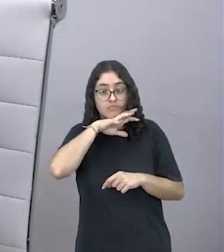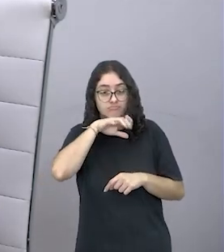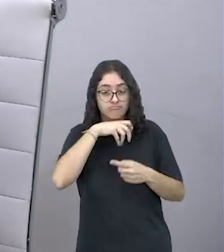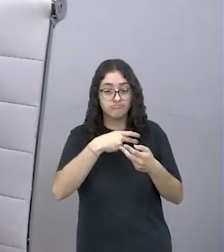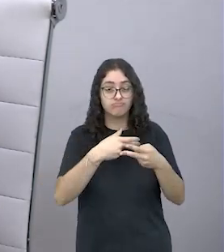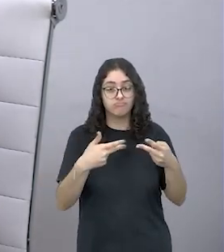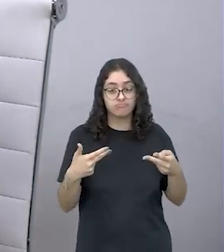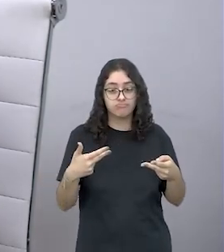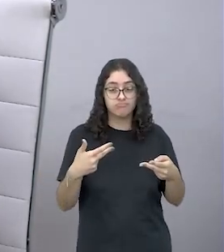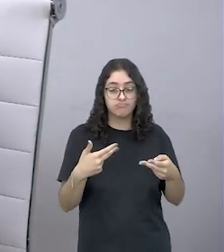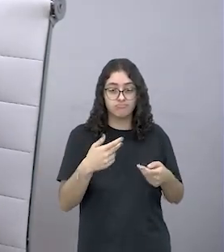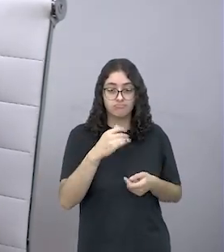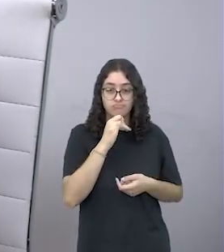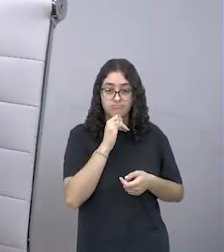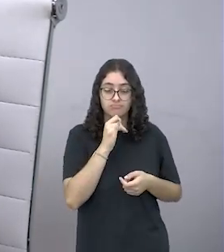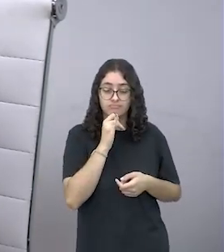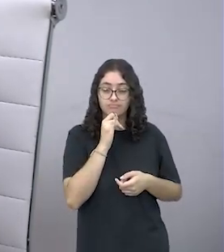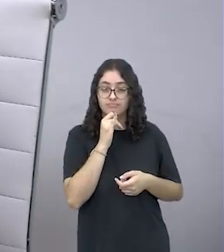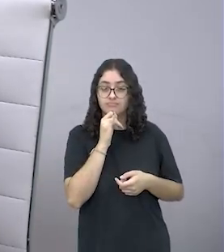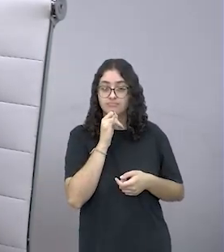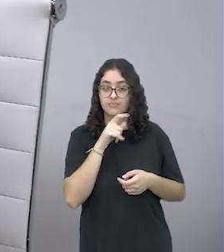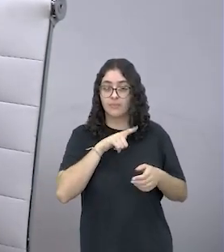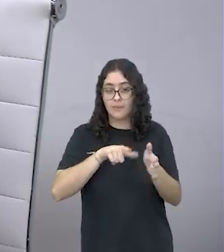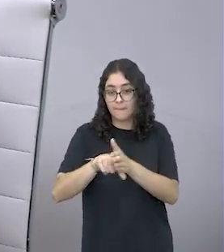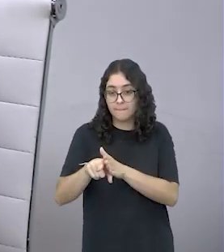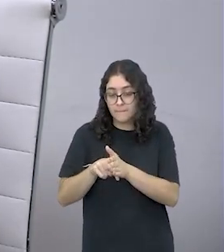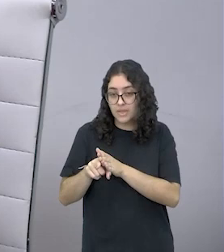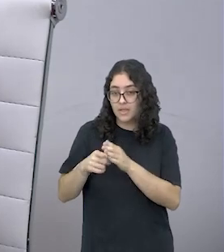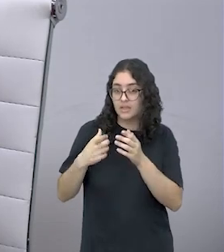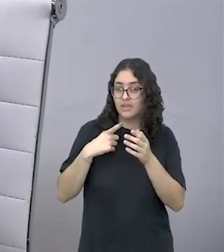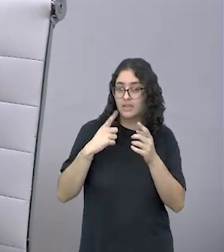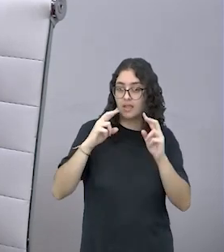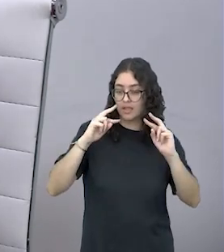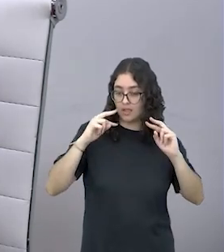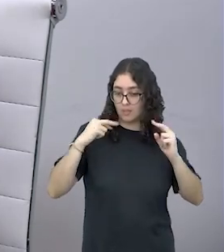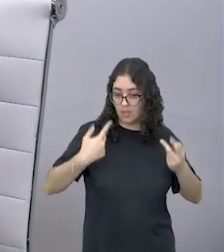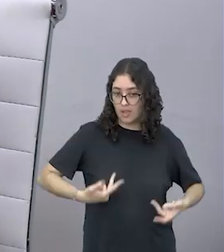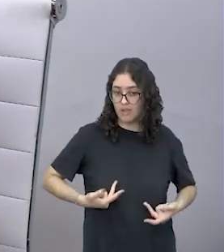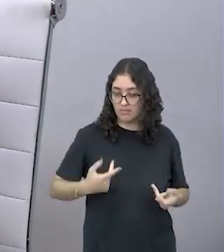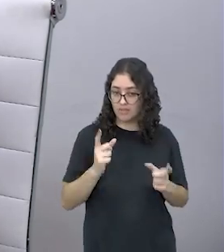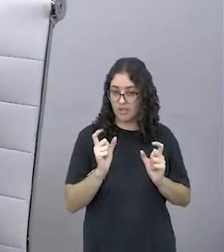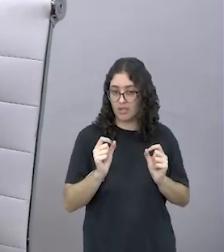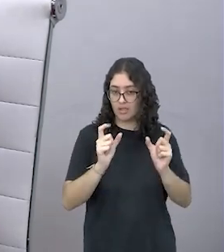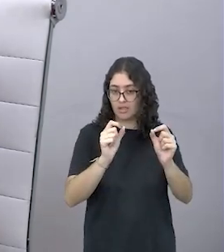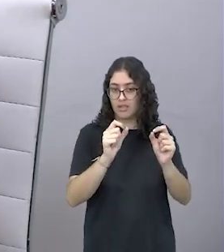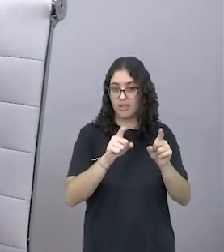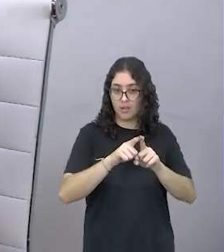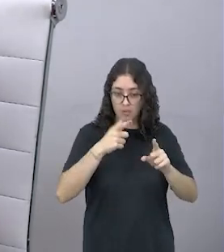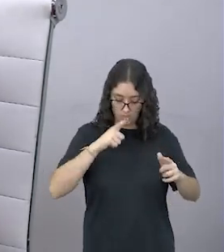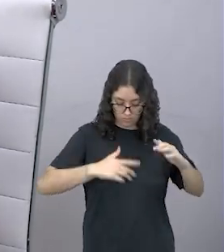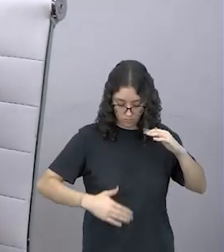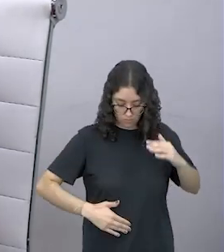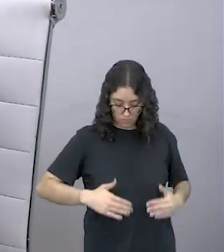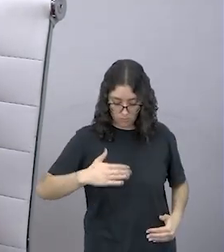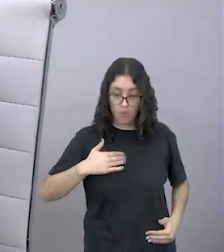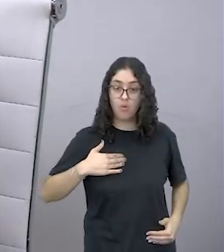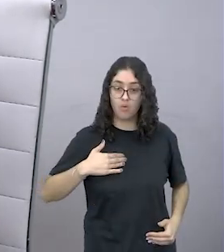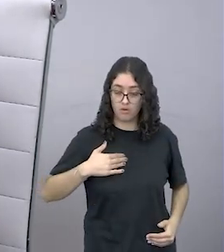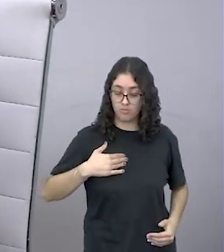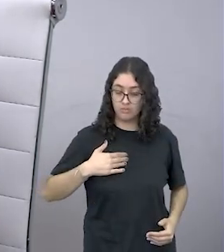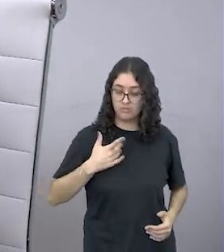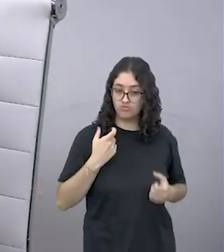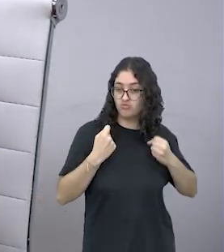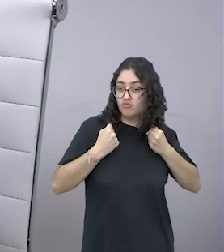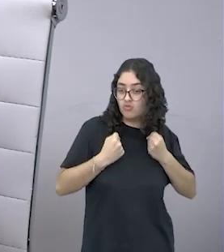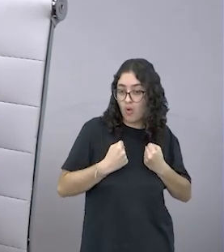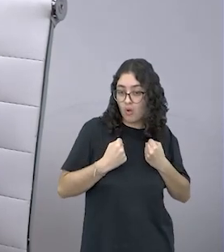exemplo, alguns nos testes, nas pesquisas contra o câncer em humanos, criou porcos mais resistentes. E a gente vai falar